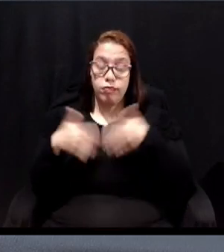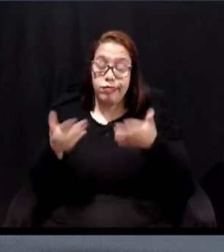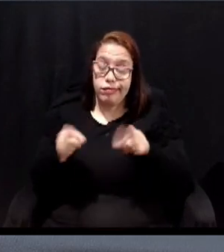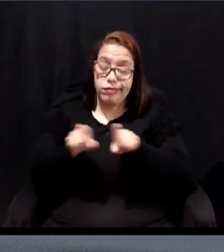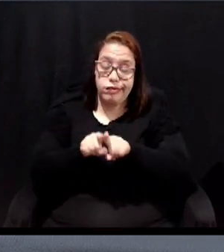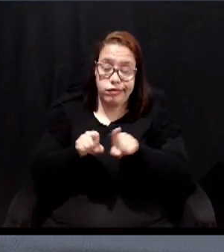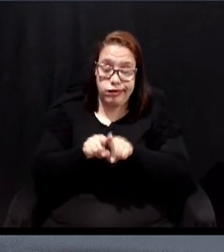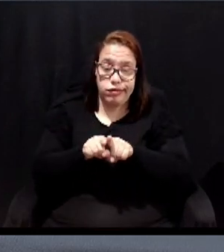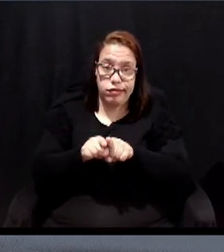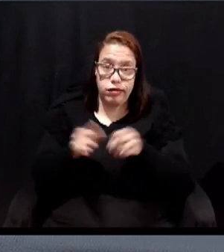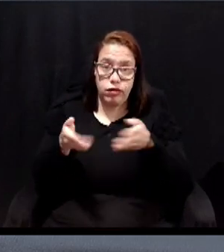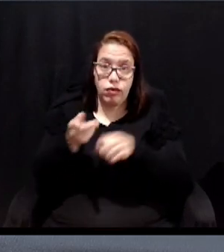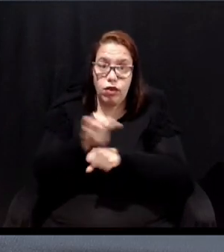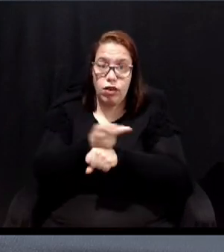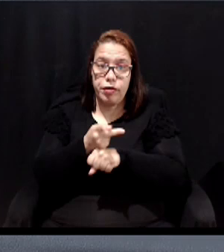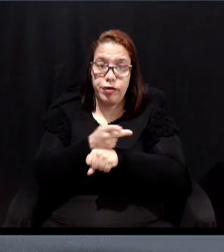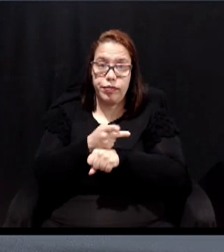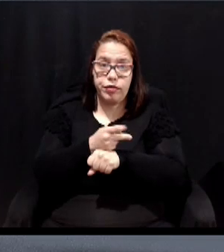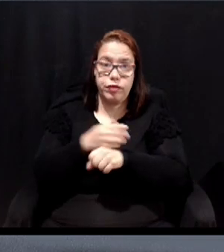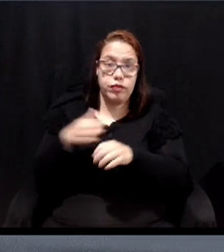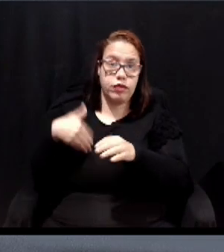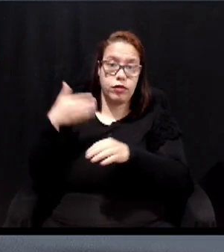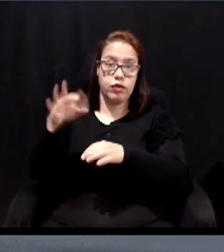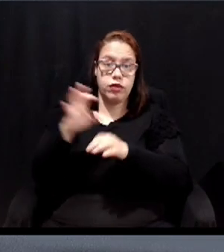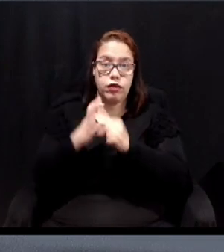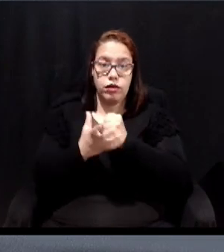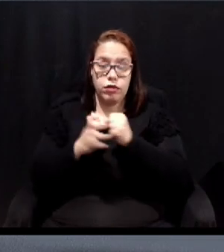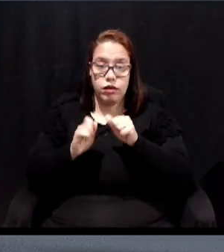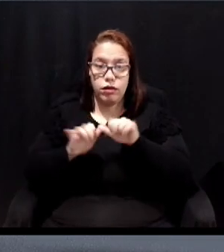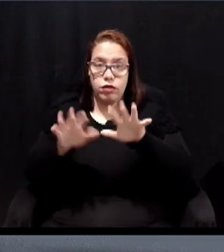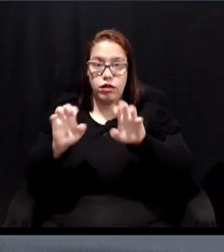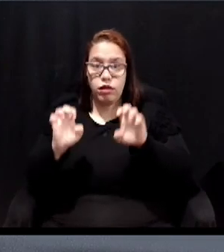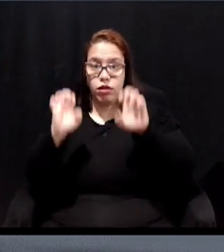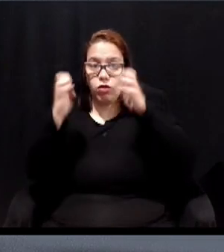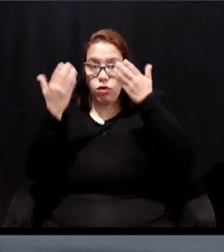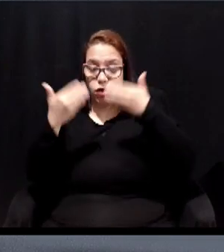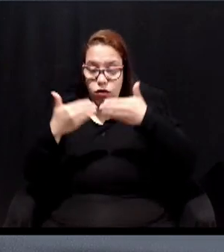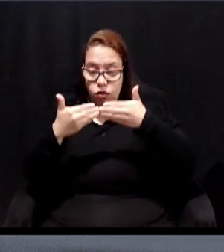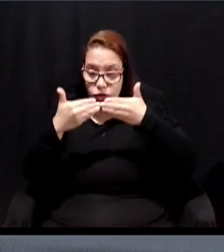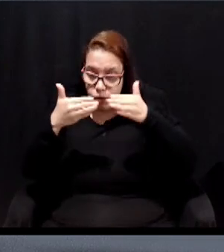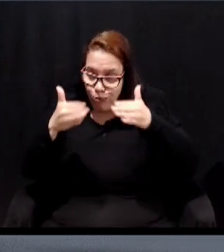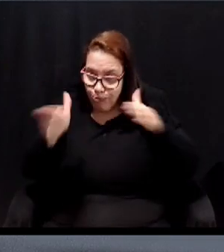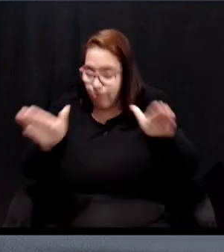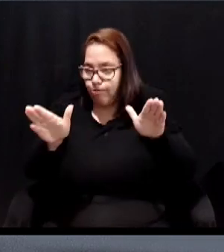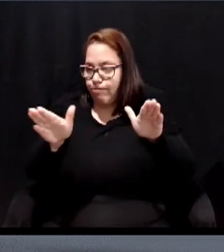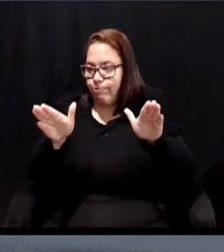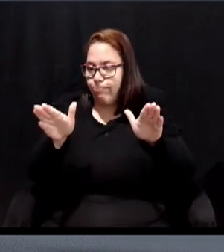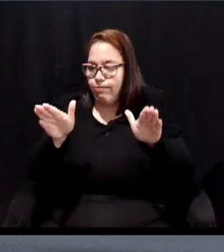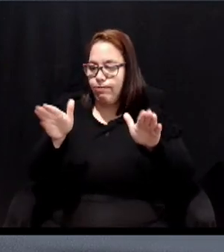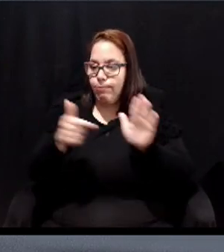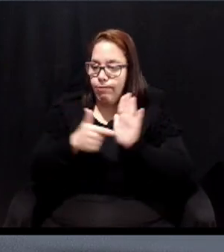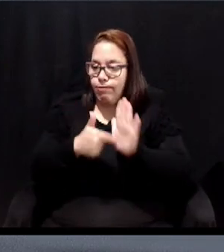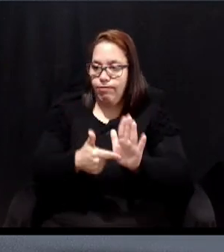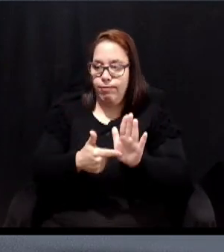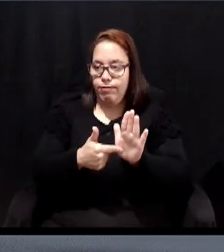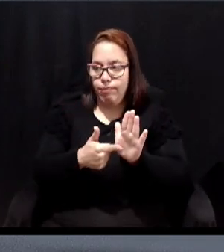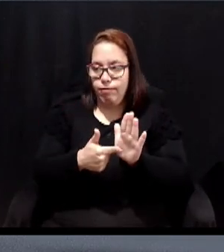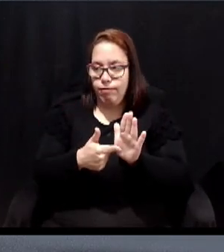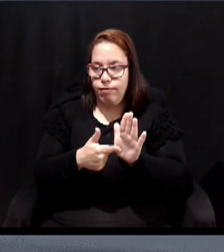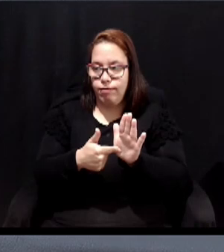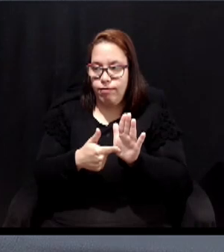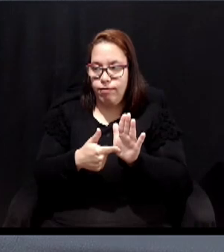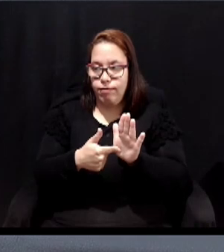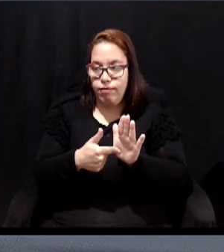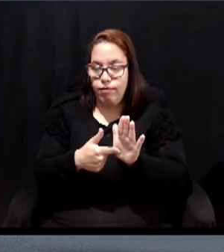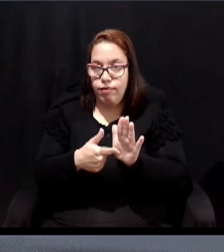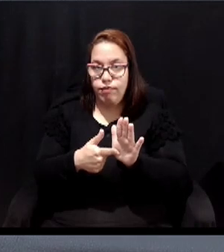procurar, depois dessa longa pandemia, os eventos abertos, né, que foi dispostos aí, para que microeventos e